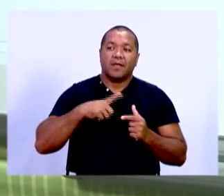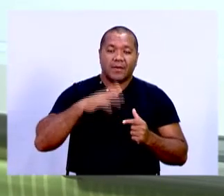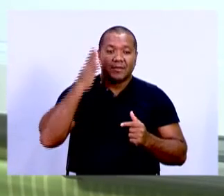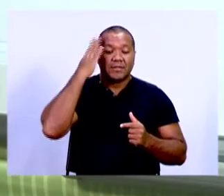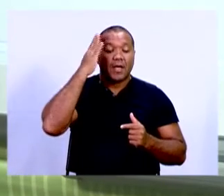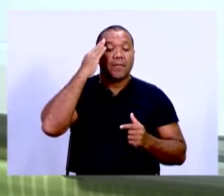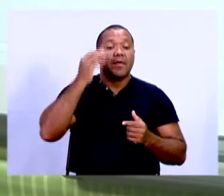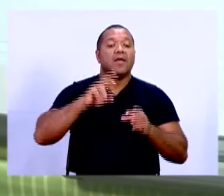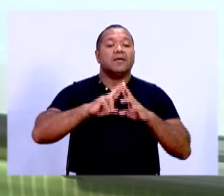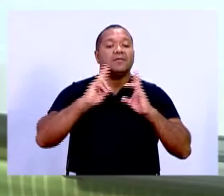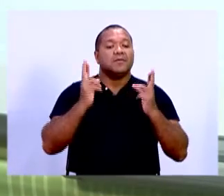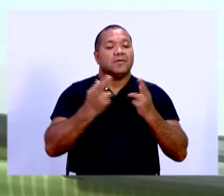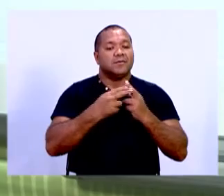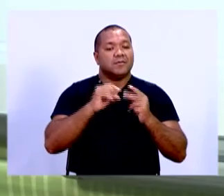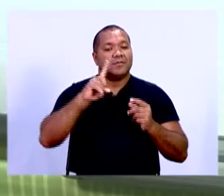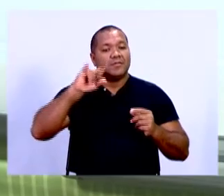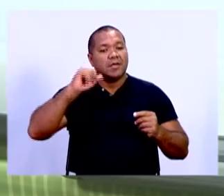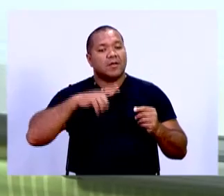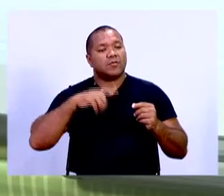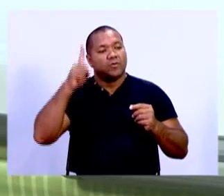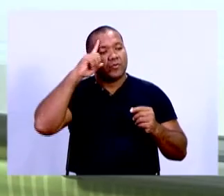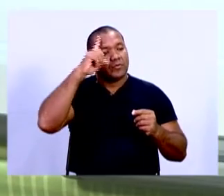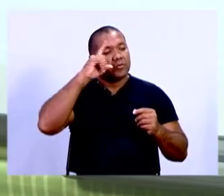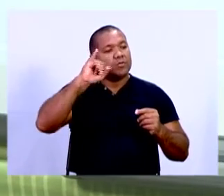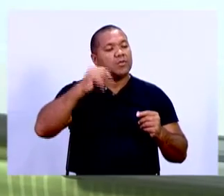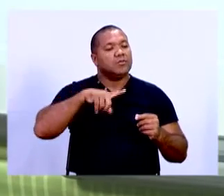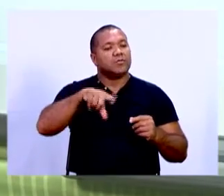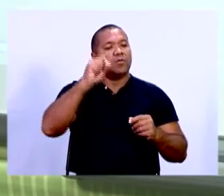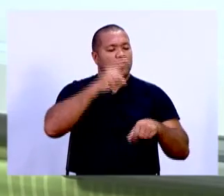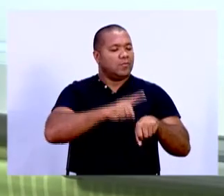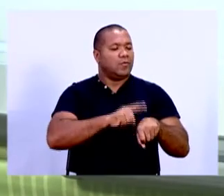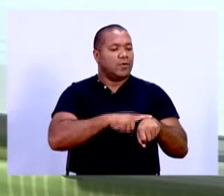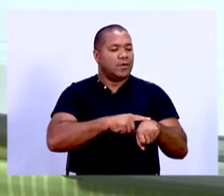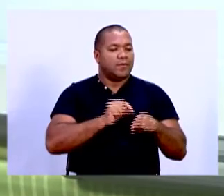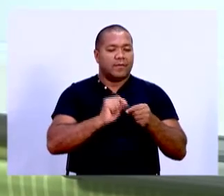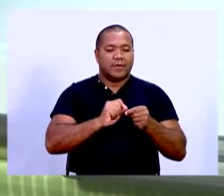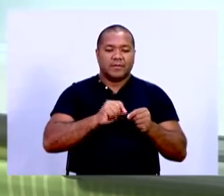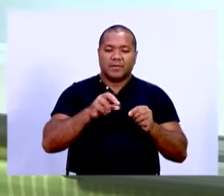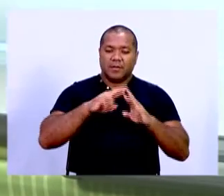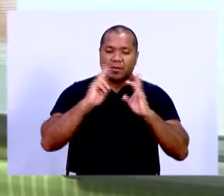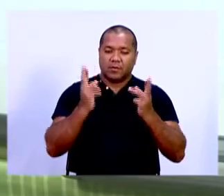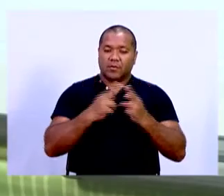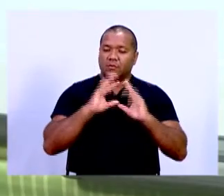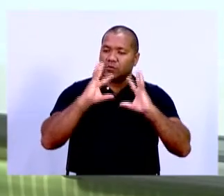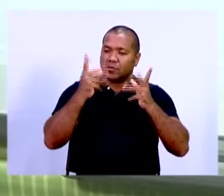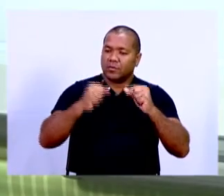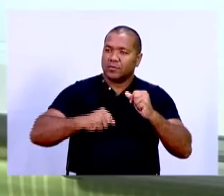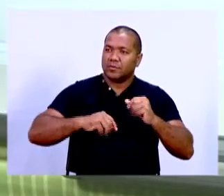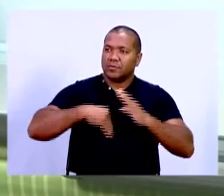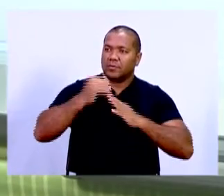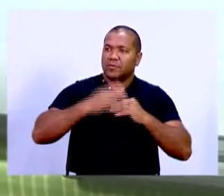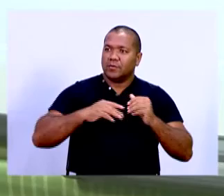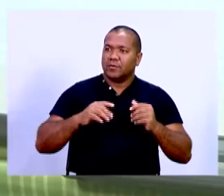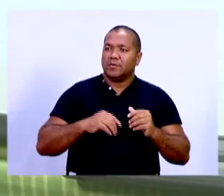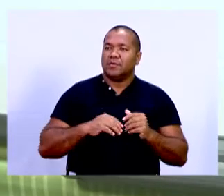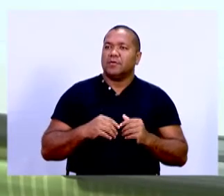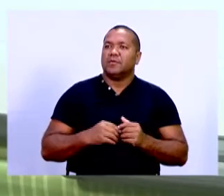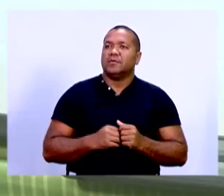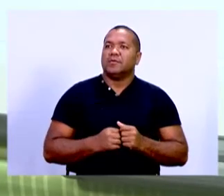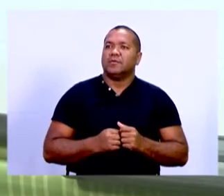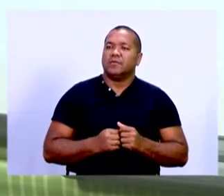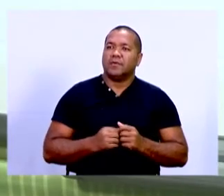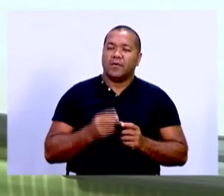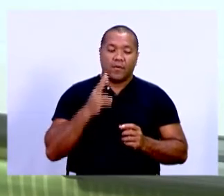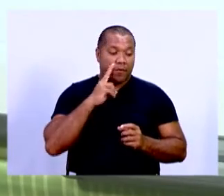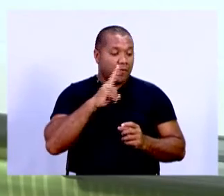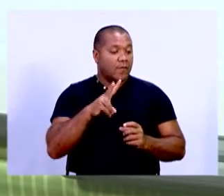reuniões diárias. Todo dia de manhã ele escolhe um horário e vai fazer reunião com todos os técnicos, com todos os funcionários, ver